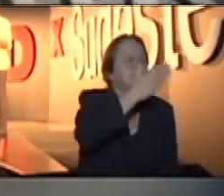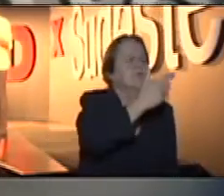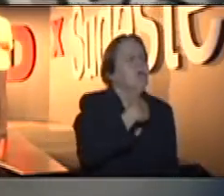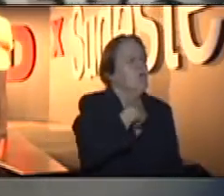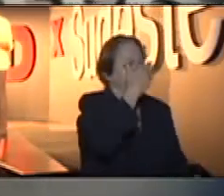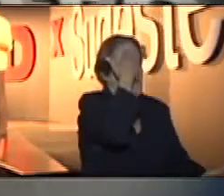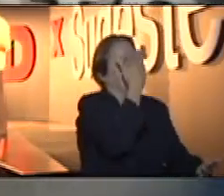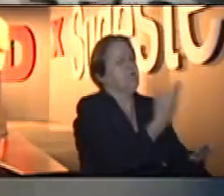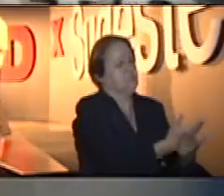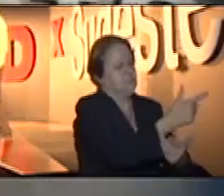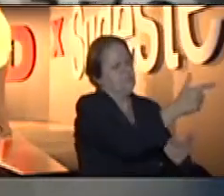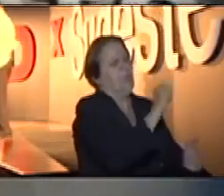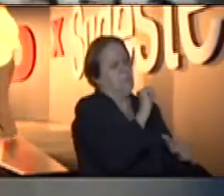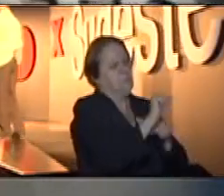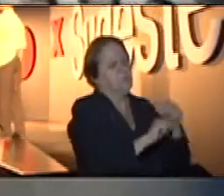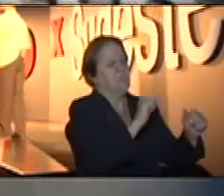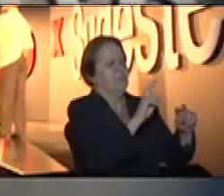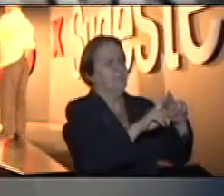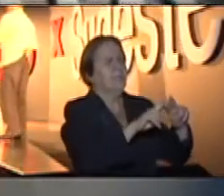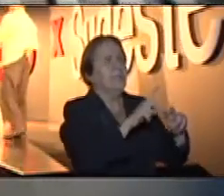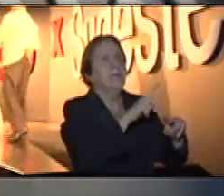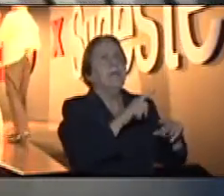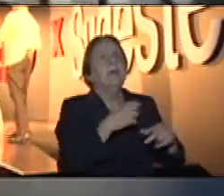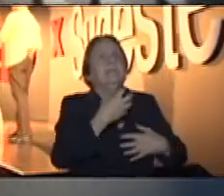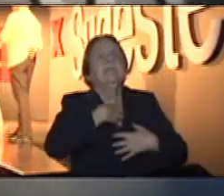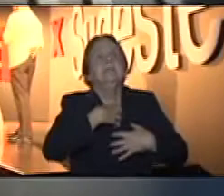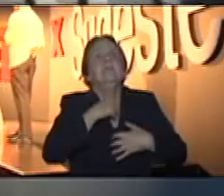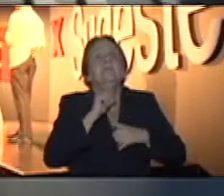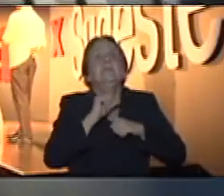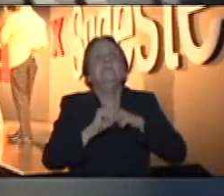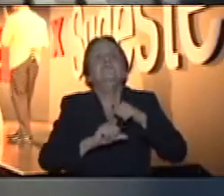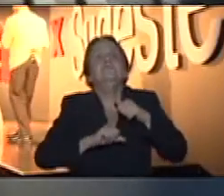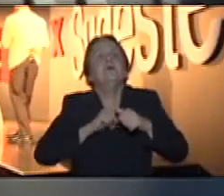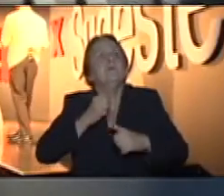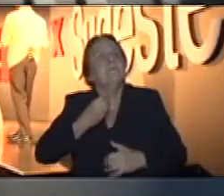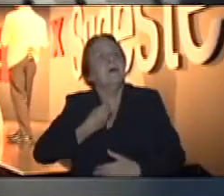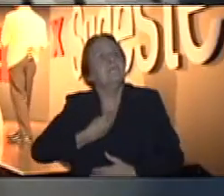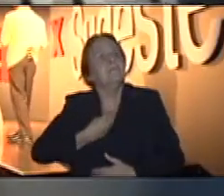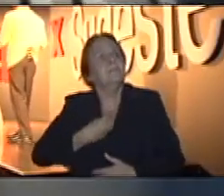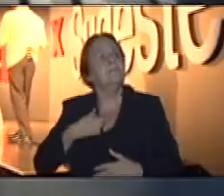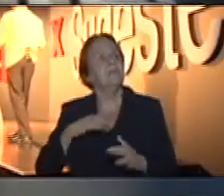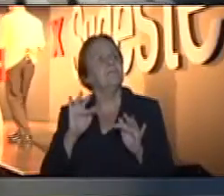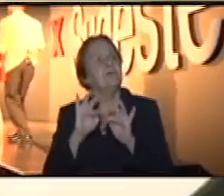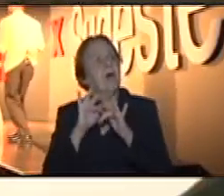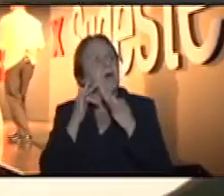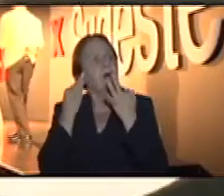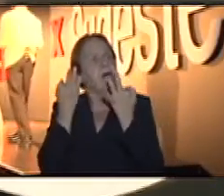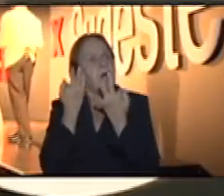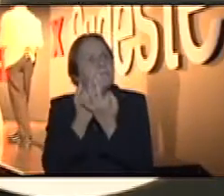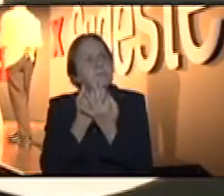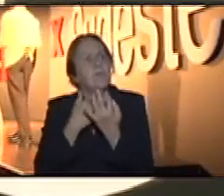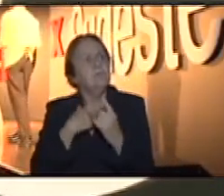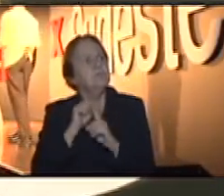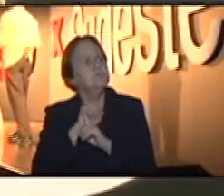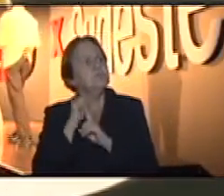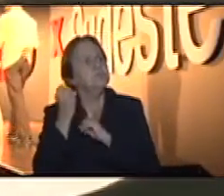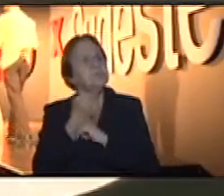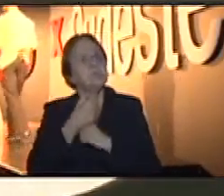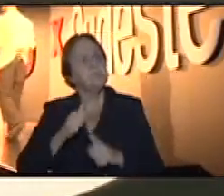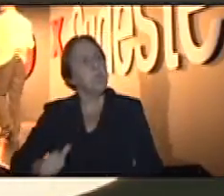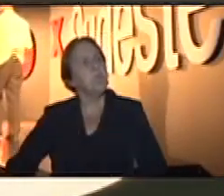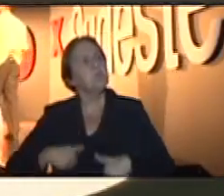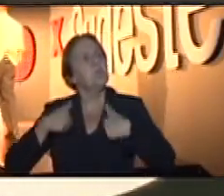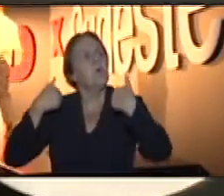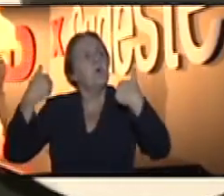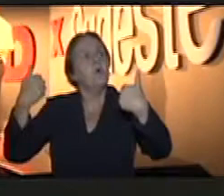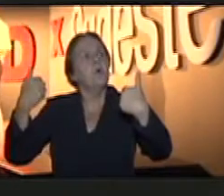acredito que você pode mudar ele começa a transformar não só a sua vida mas a vida da família ter uma sociedade melhor ter uma